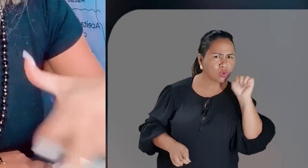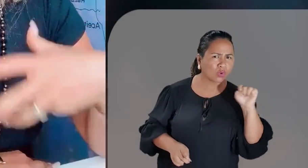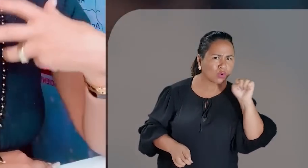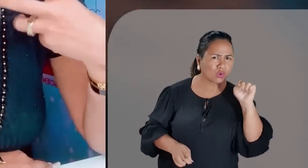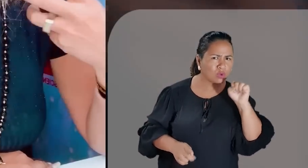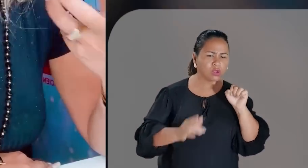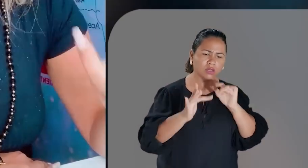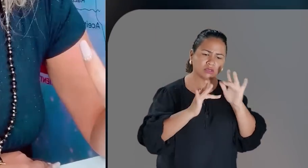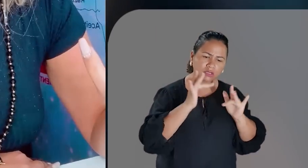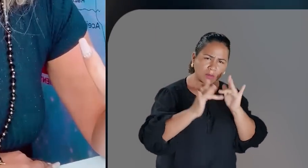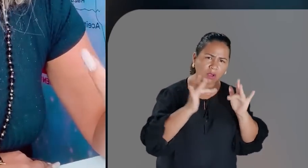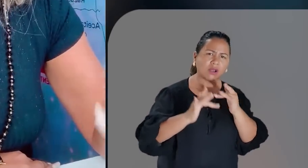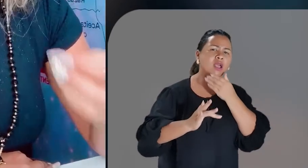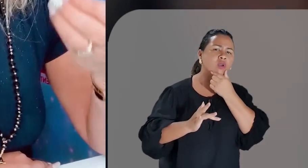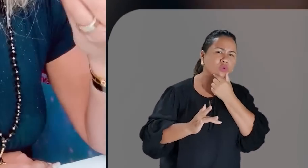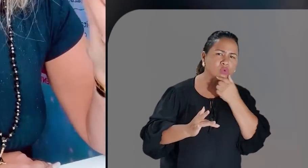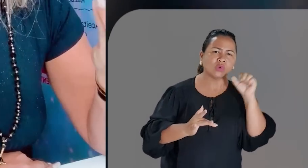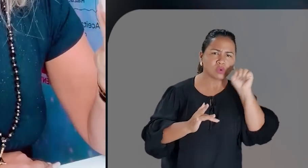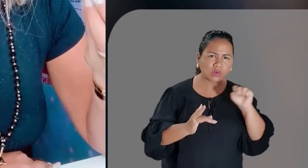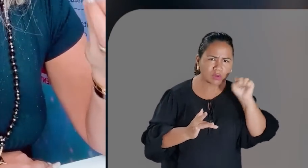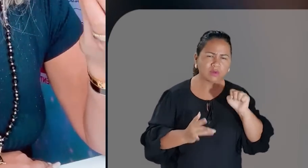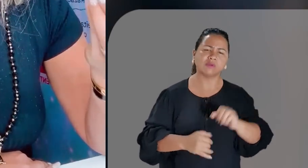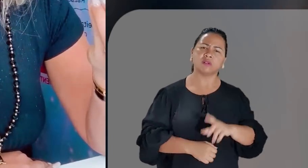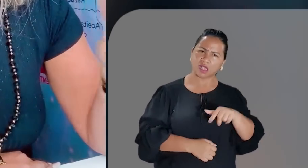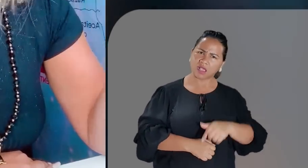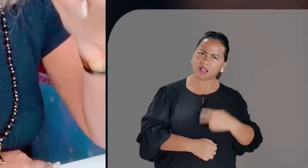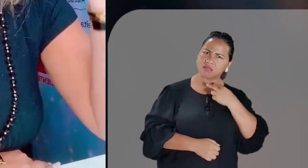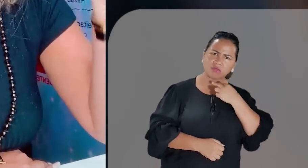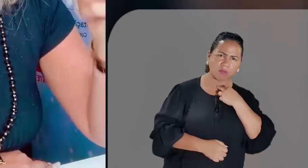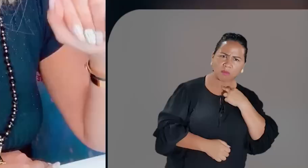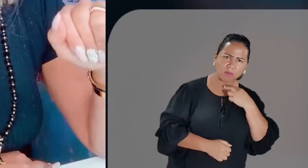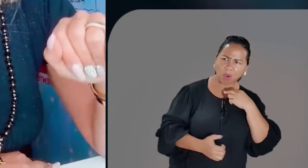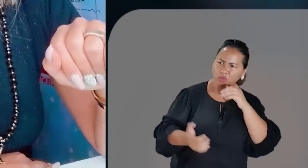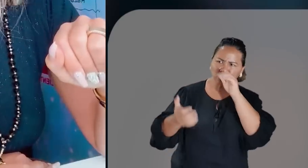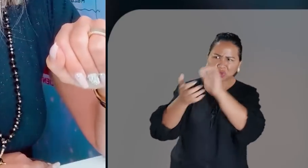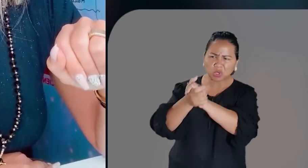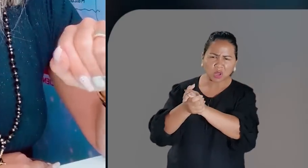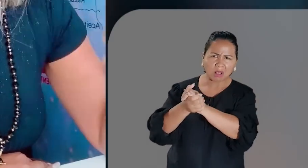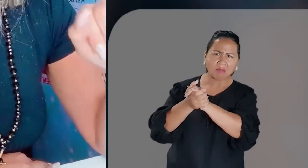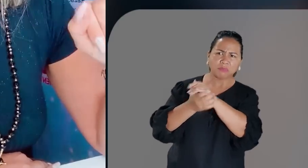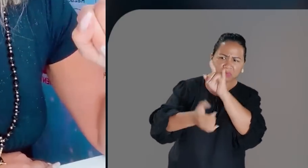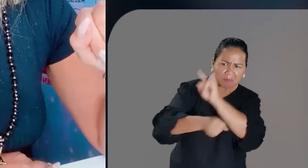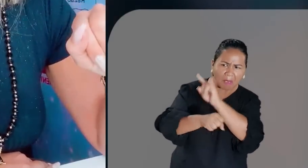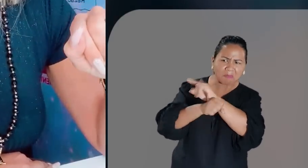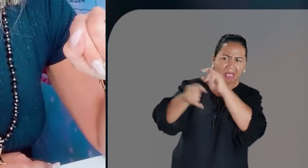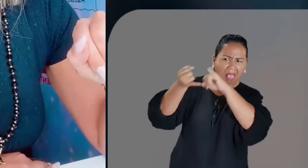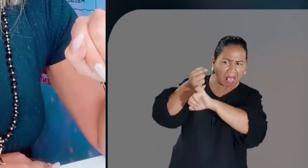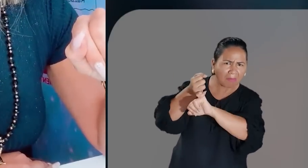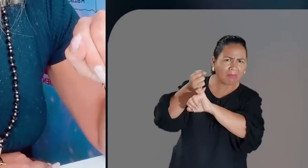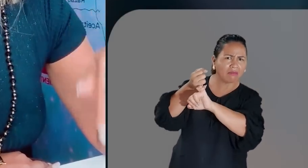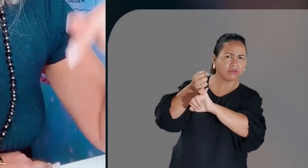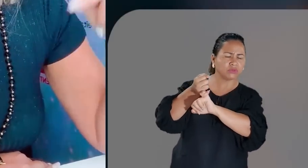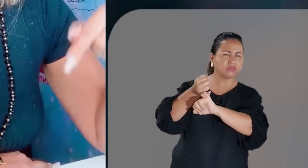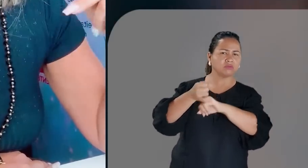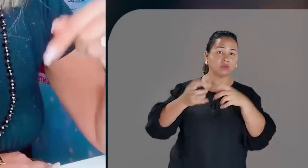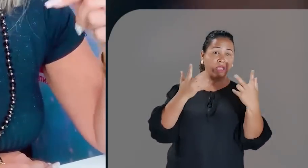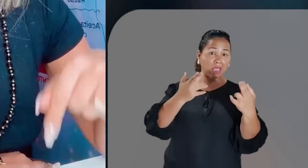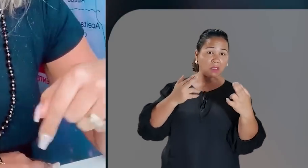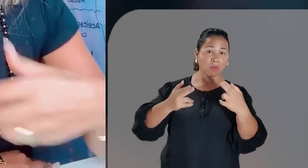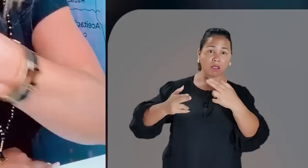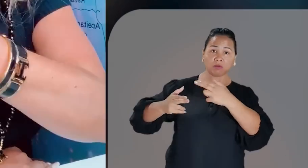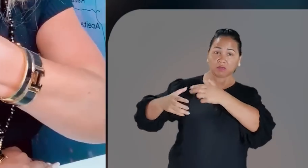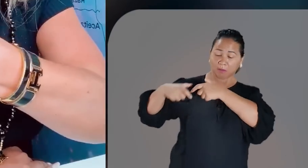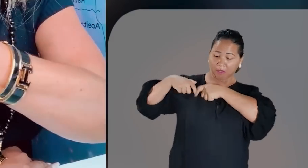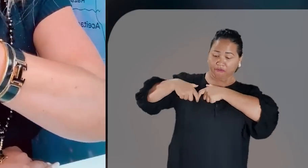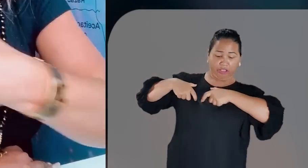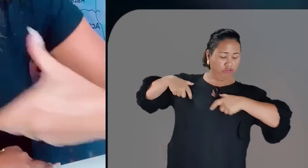uma humilhação para qualquer homem que se respeite e que honre o fio do bigode. Sair com uma mulher comprometida é um atestado de fracasso.